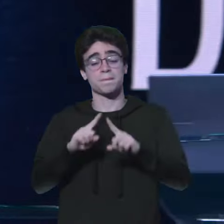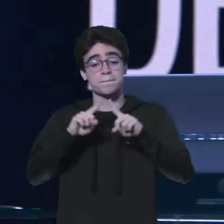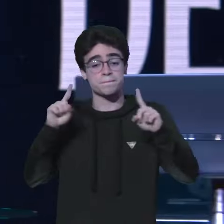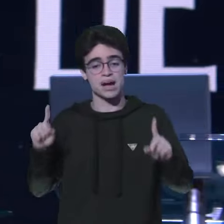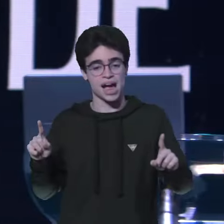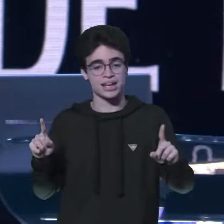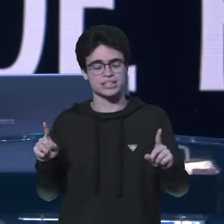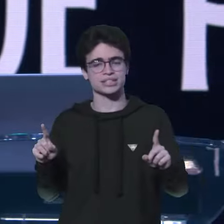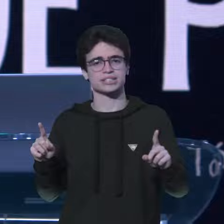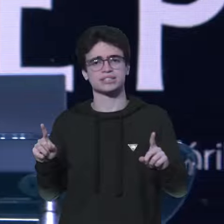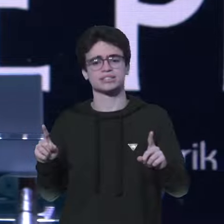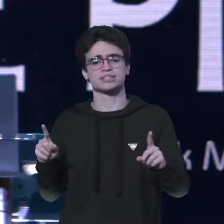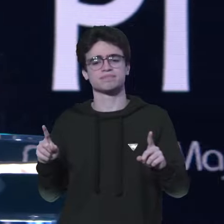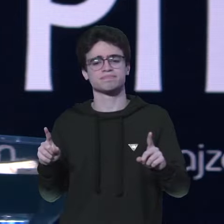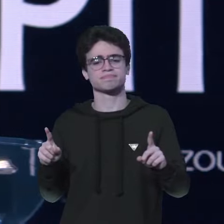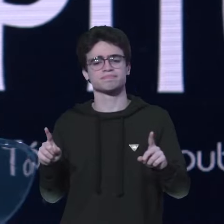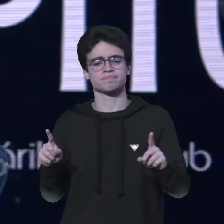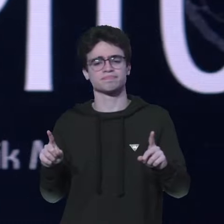Mas,